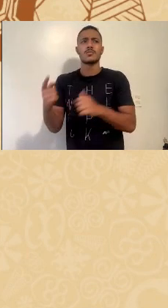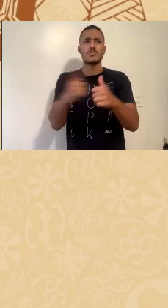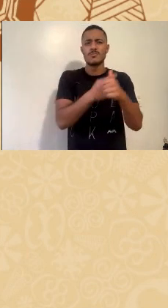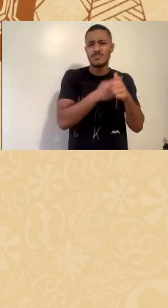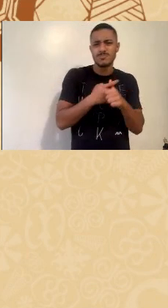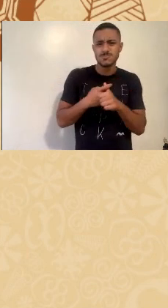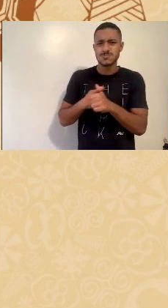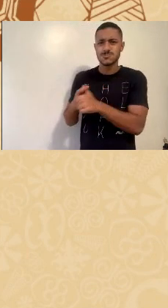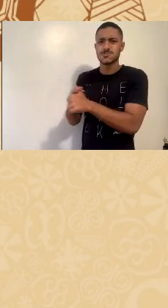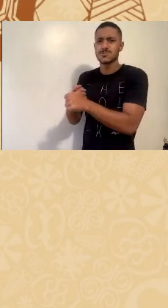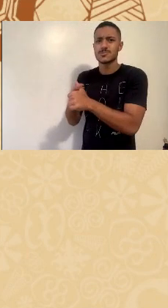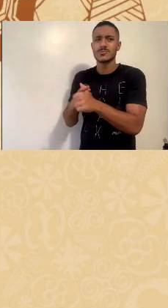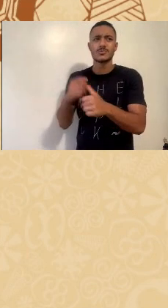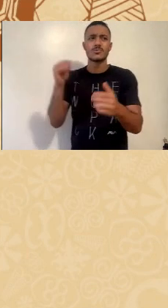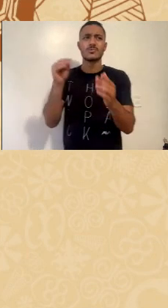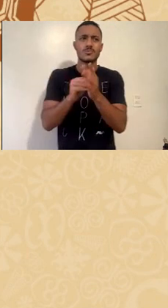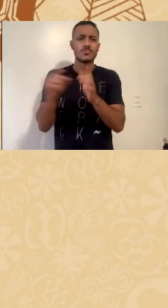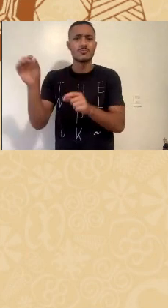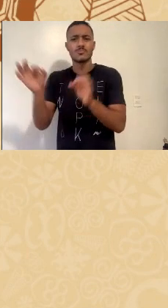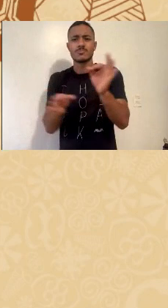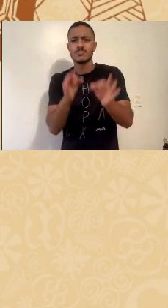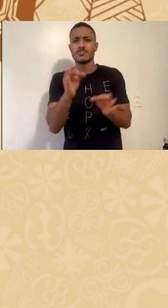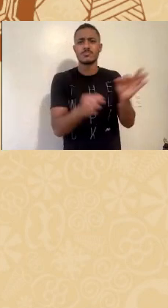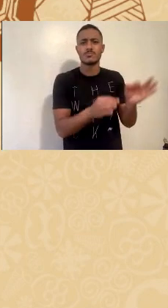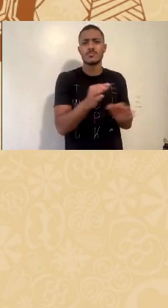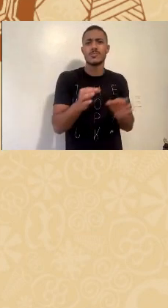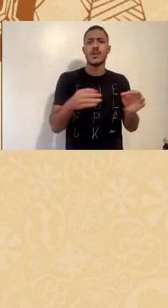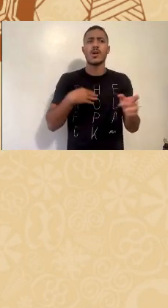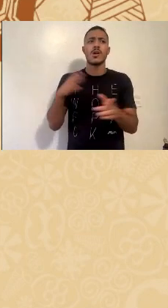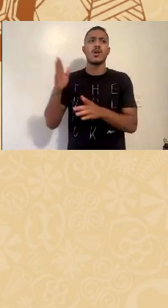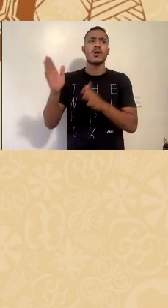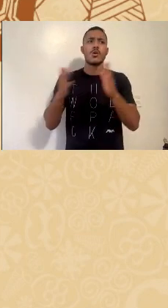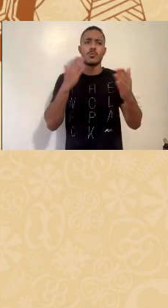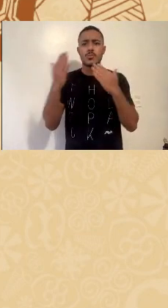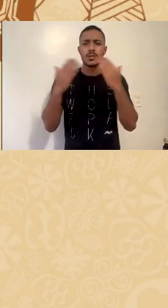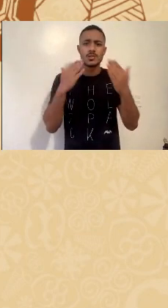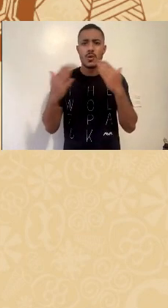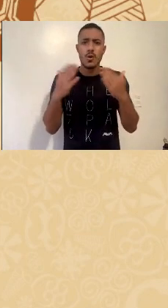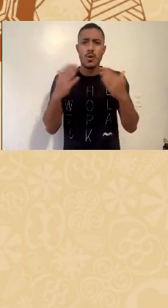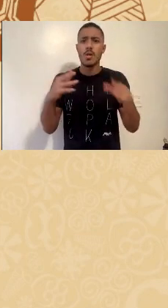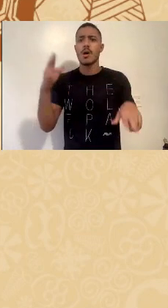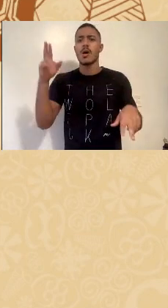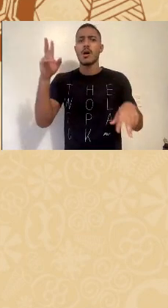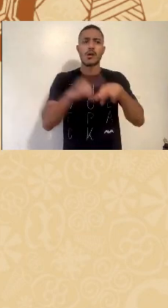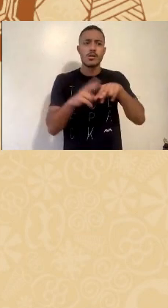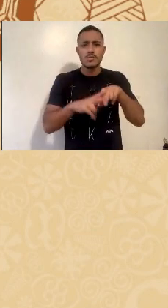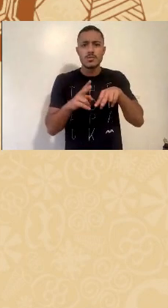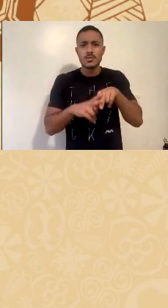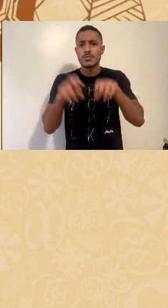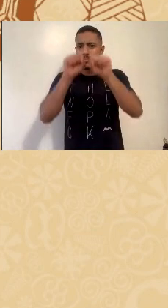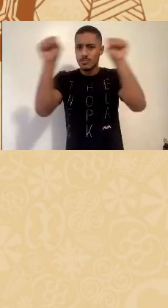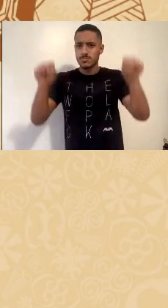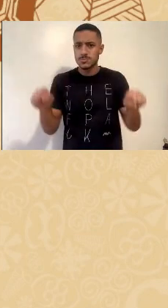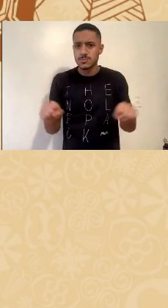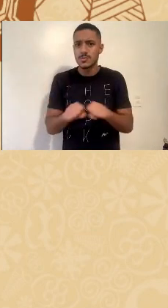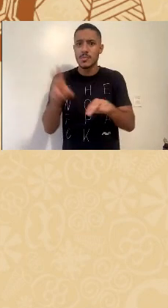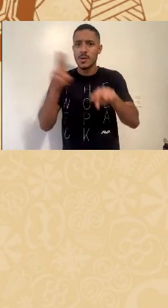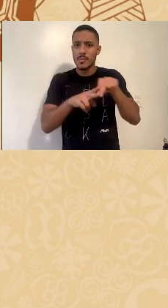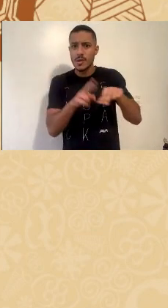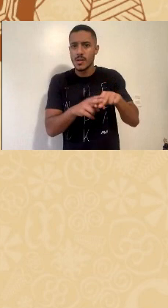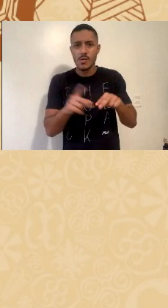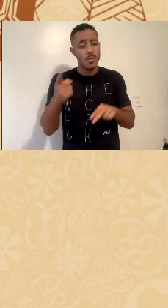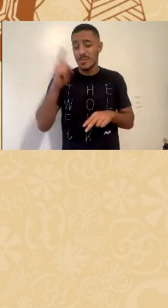persiste. Eu trabalho como psicóloga no sistema prisional, não tem como pensar sistema prisional e não pensar racismo,